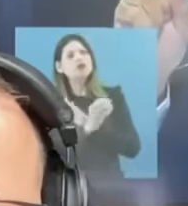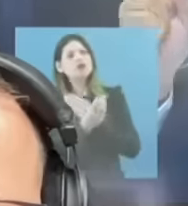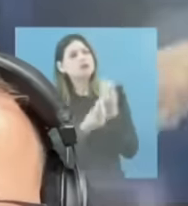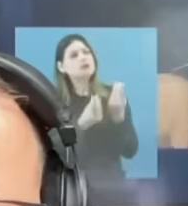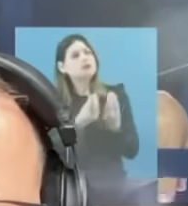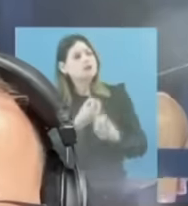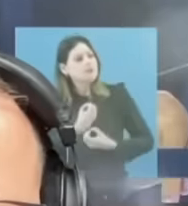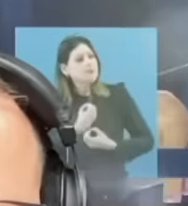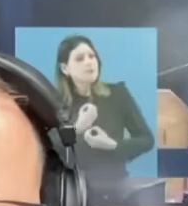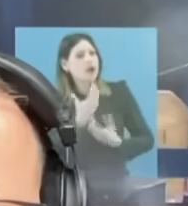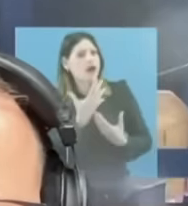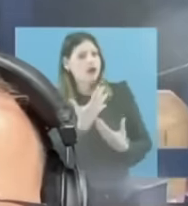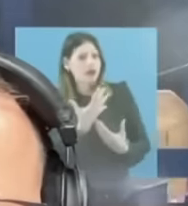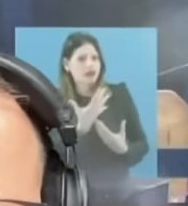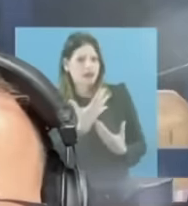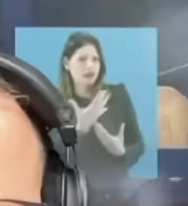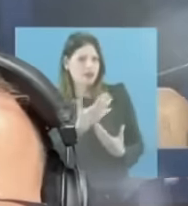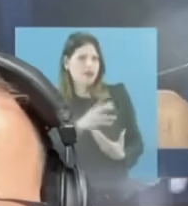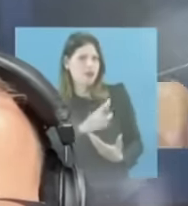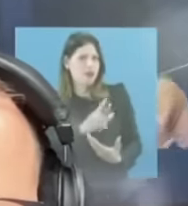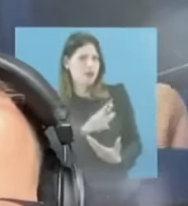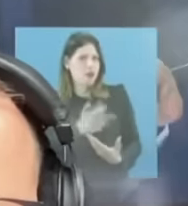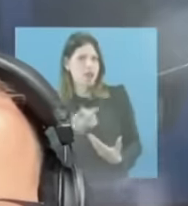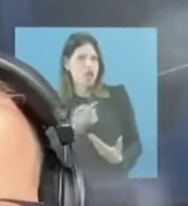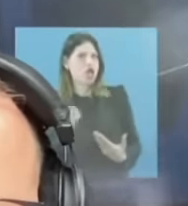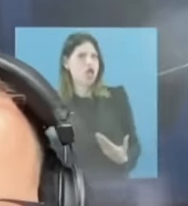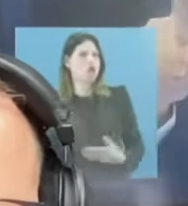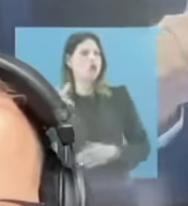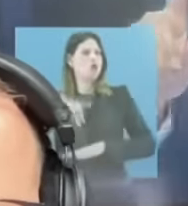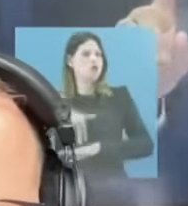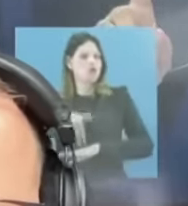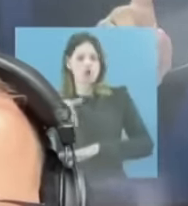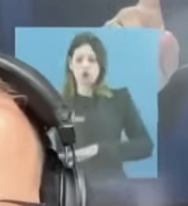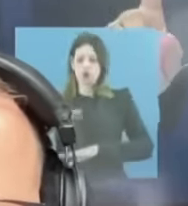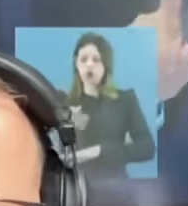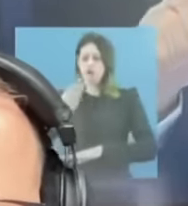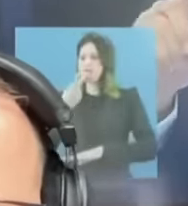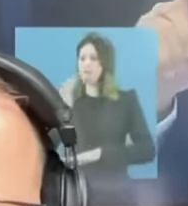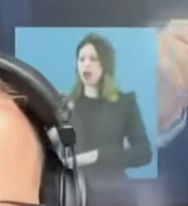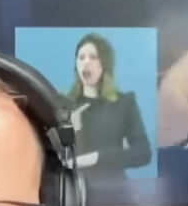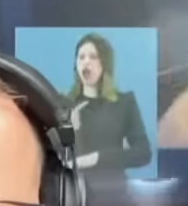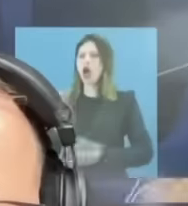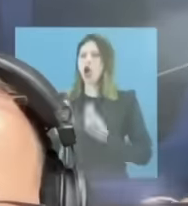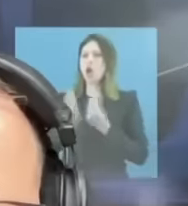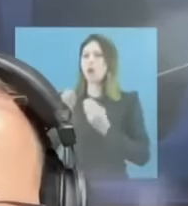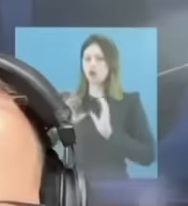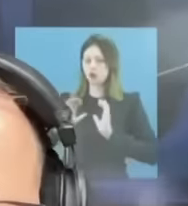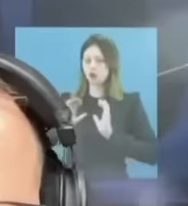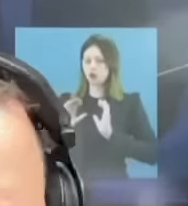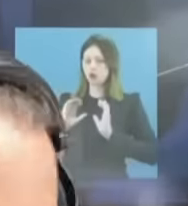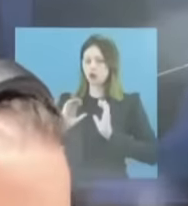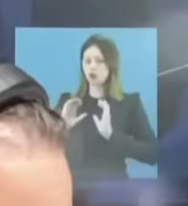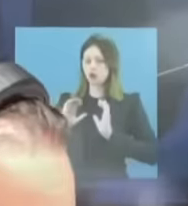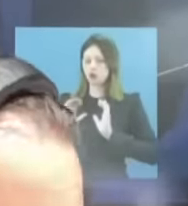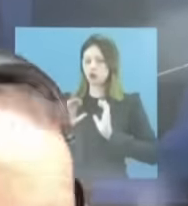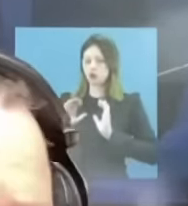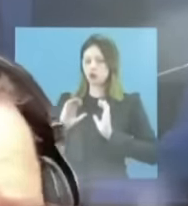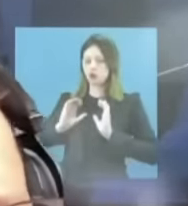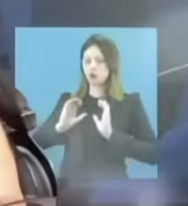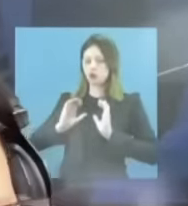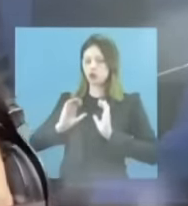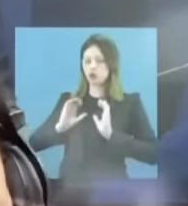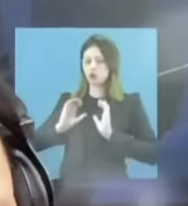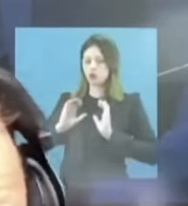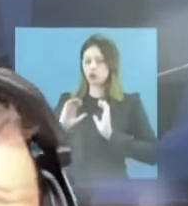Ele não veio aqui dentro das nossas instituições para dizer como nós temos que nos comportar. Ele está questionando liberdade de expressão. Aqui você vê,